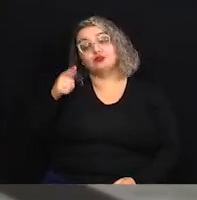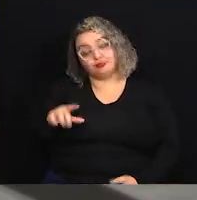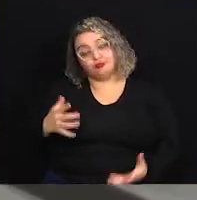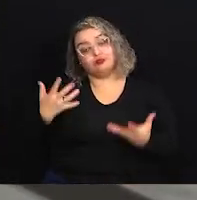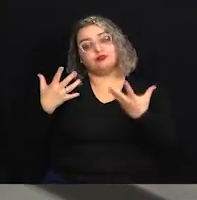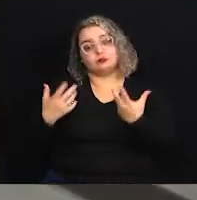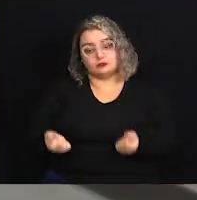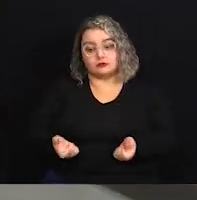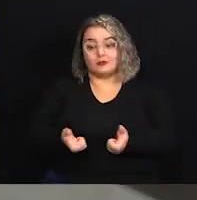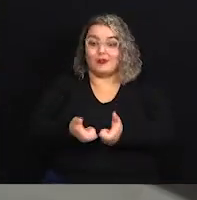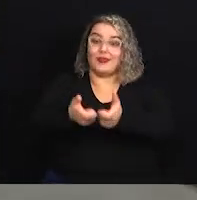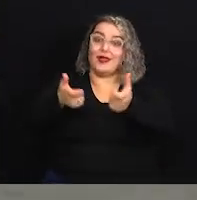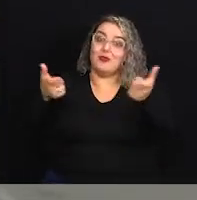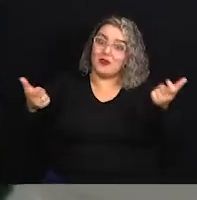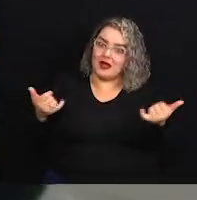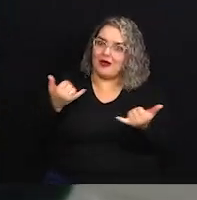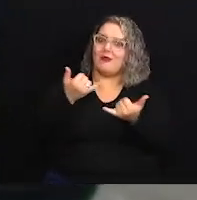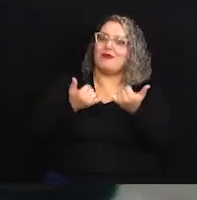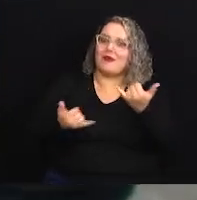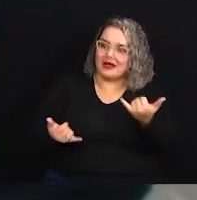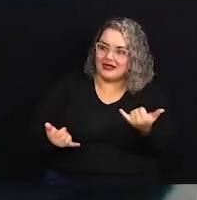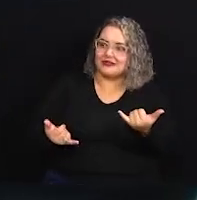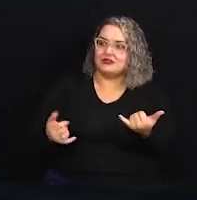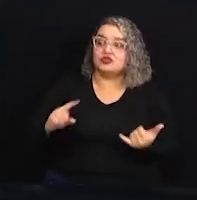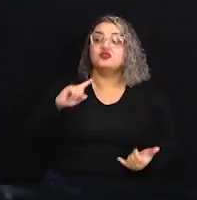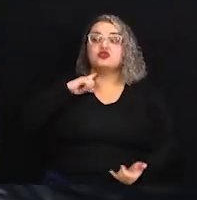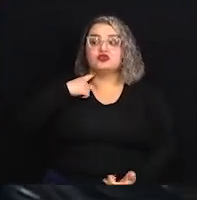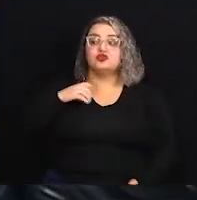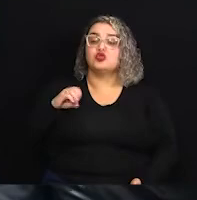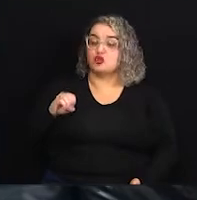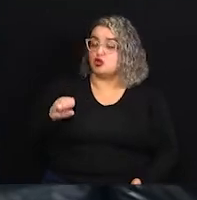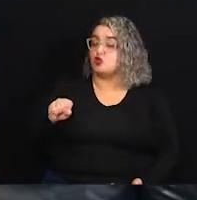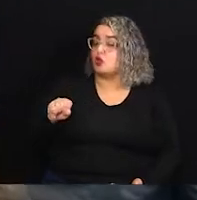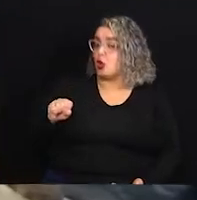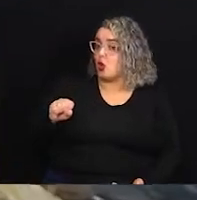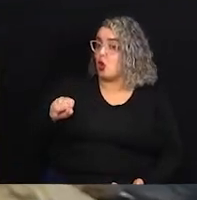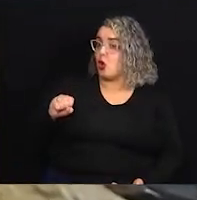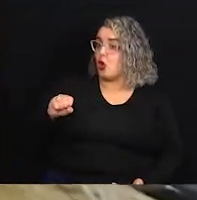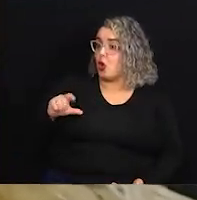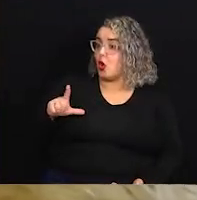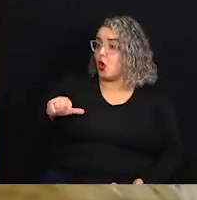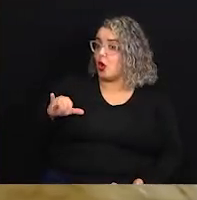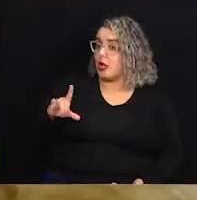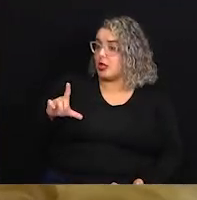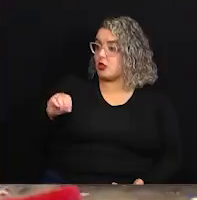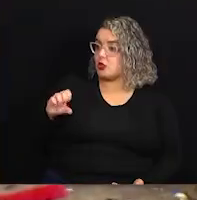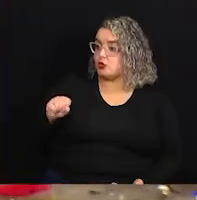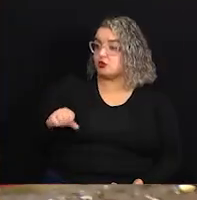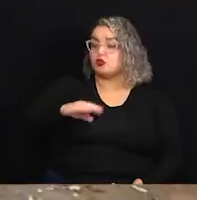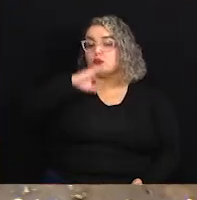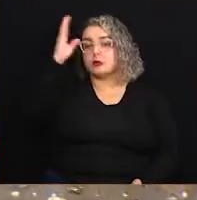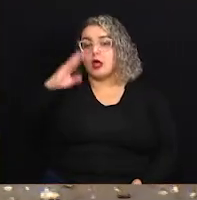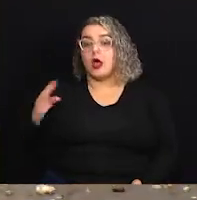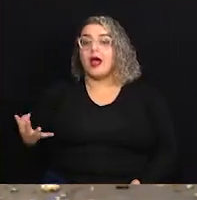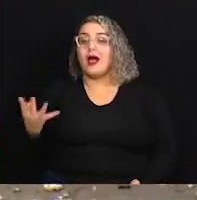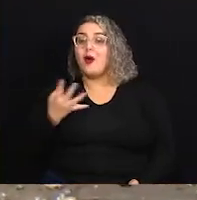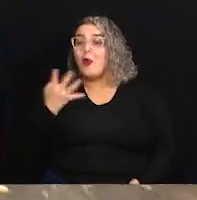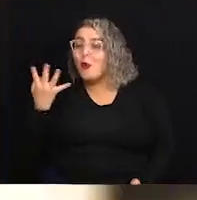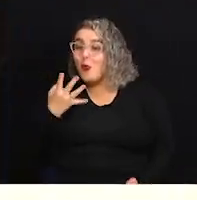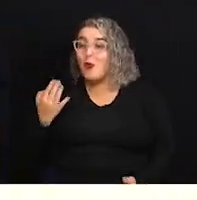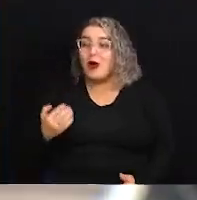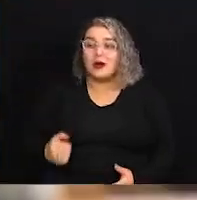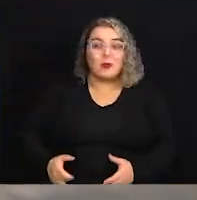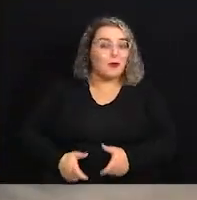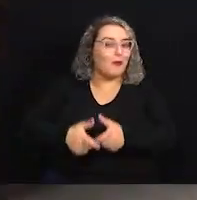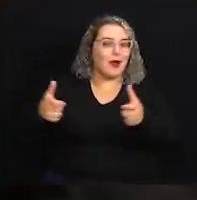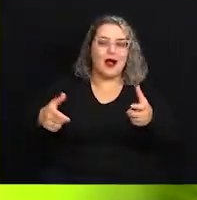recebendo a maior parte dos resíduos sólidos. Para se ter uma ideia, o Brasil é o 4º maior